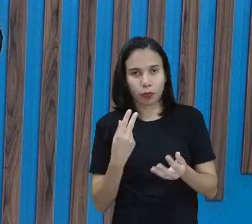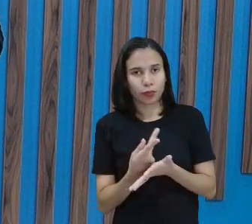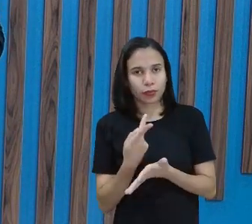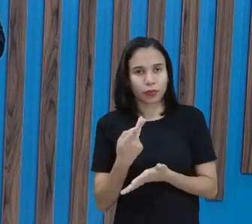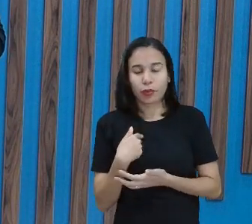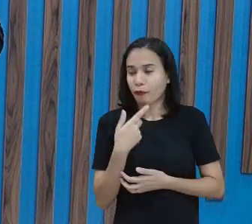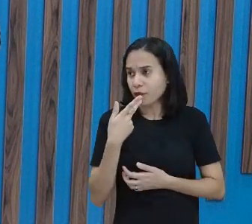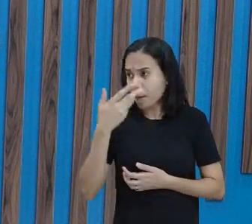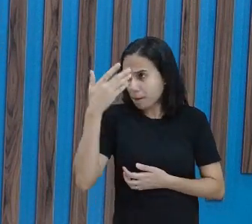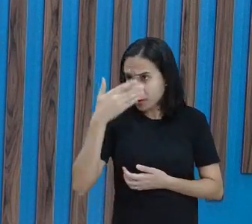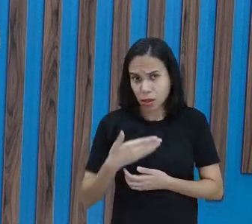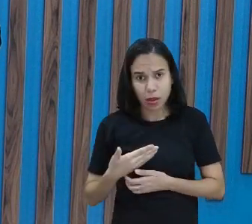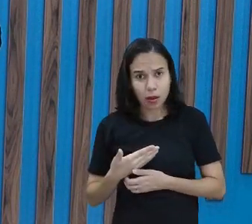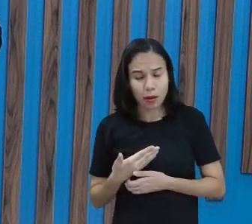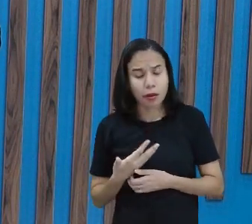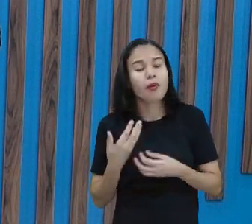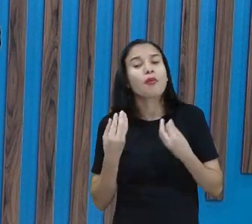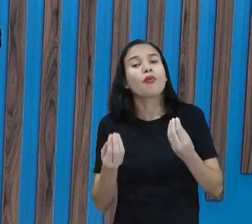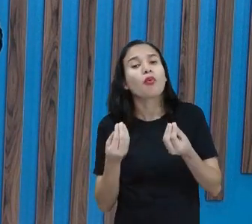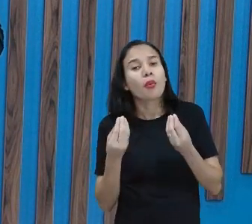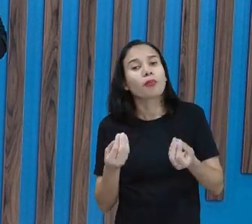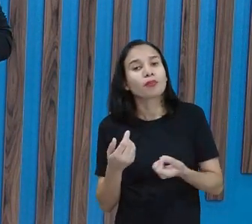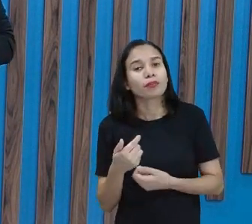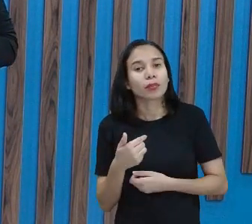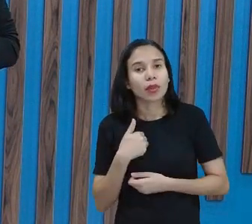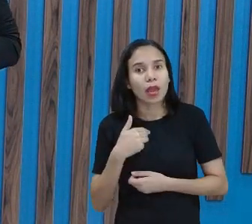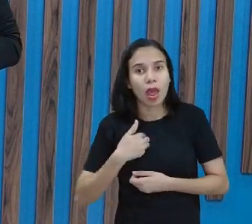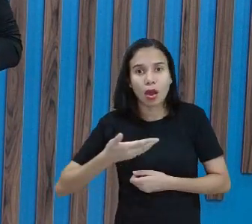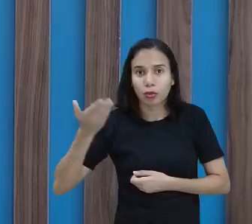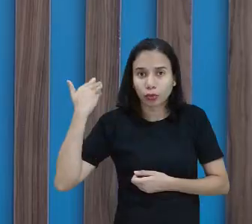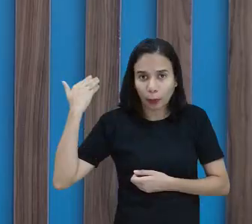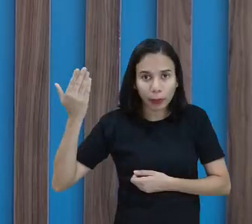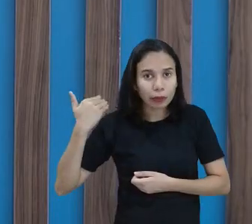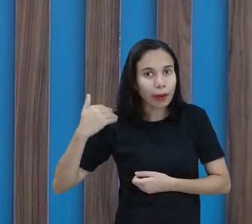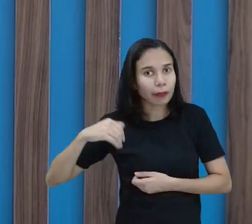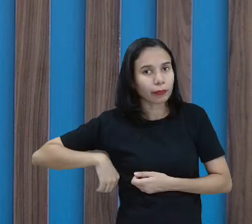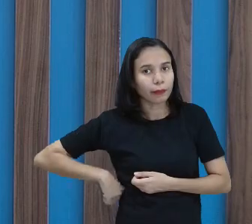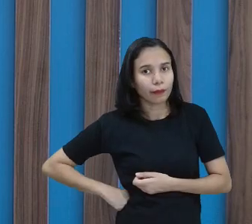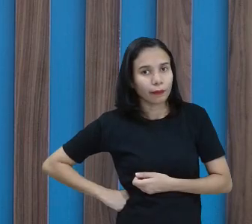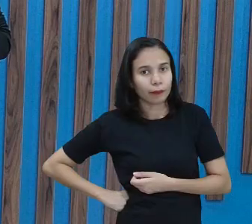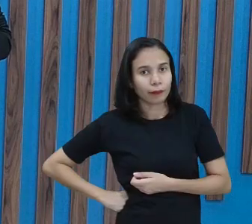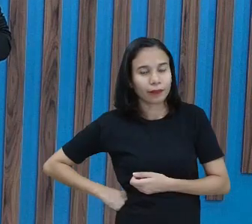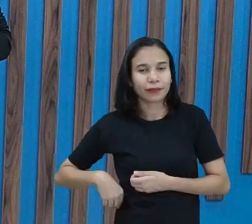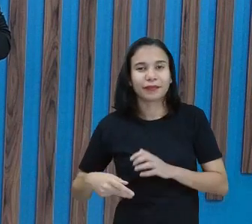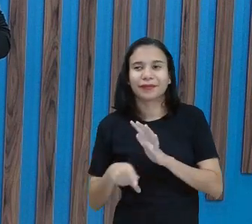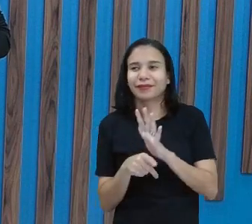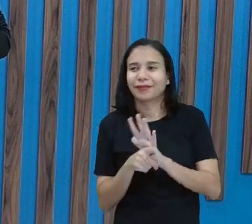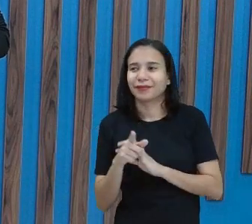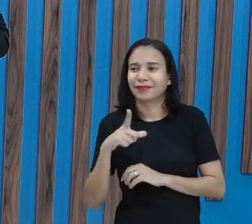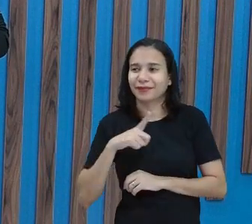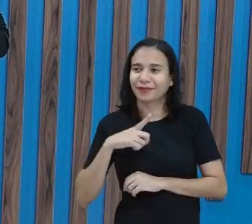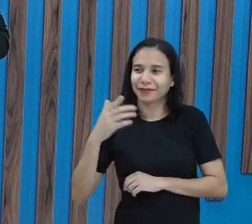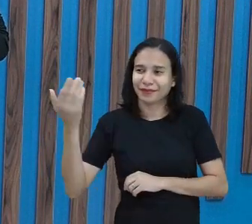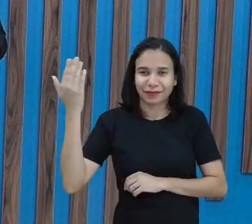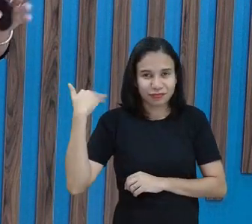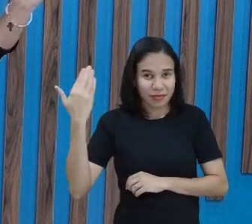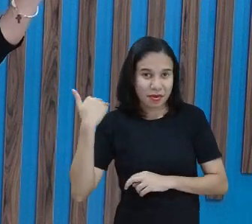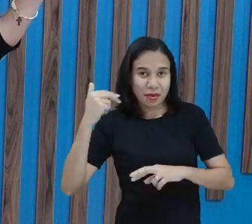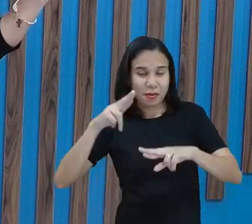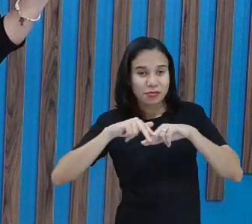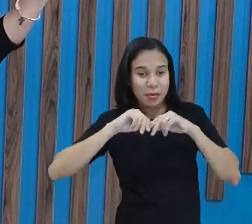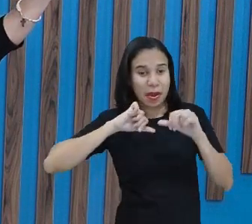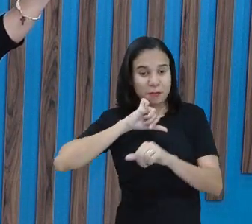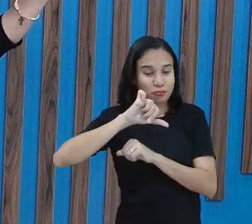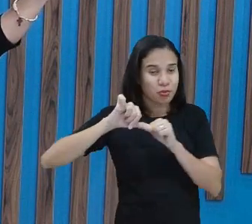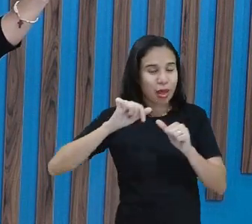Eu não falo tô passada. Sabe como é que eu digo? Como é que você fala? Tô pretérita. Eu falo tô pretérita. Entendi, porque você pra é mais